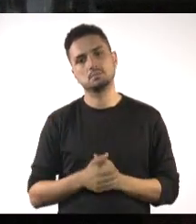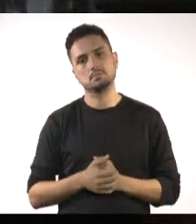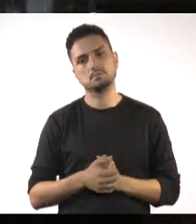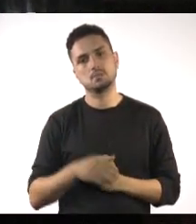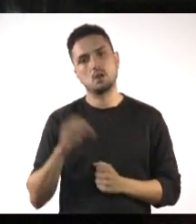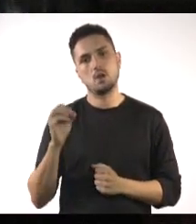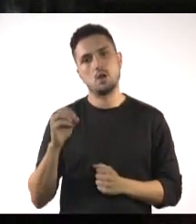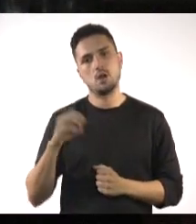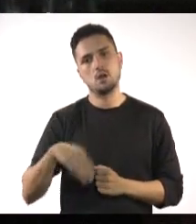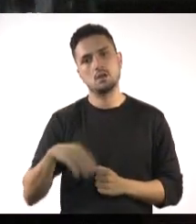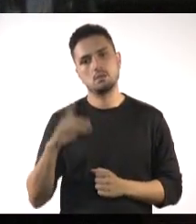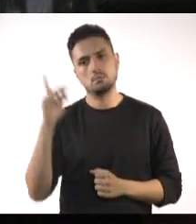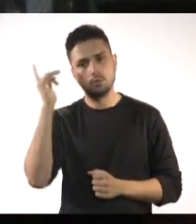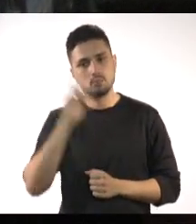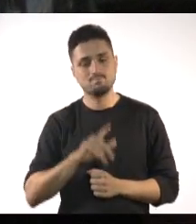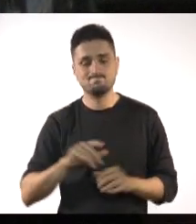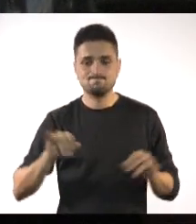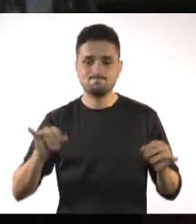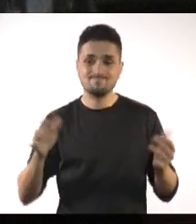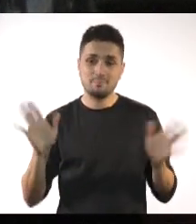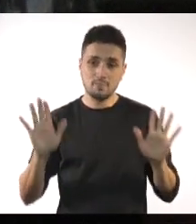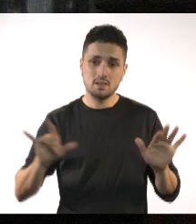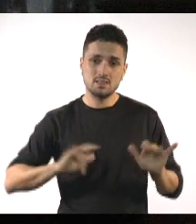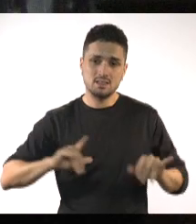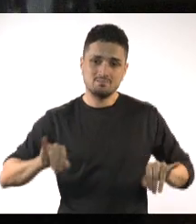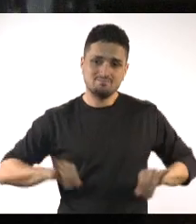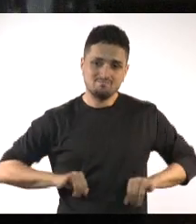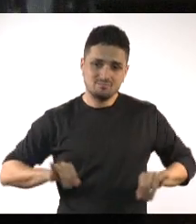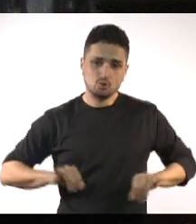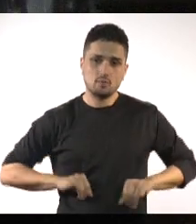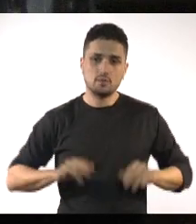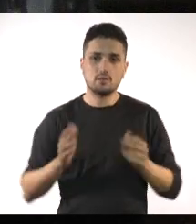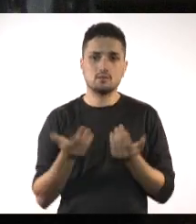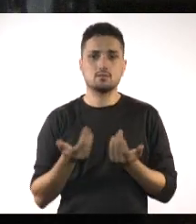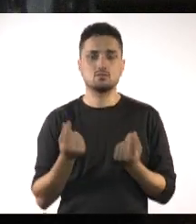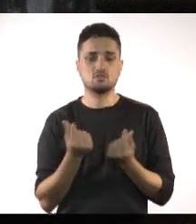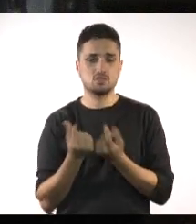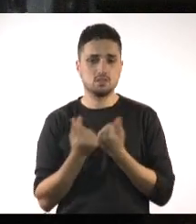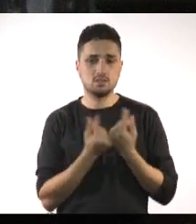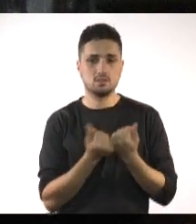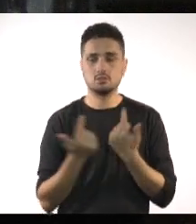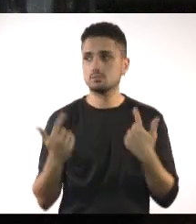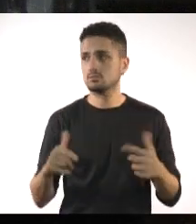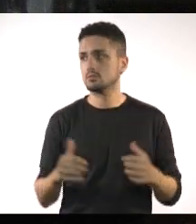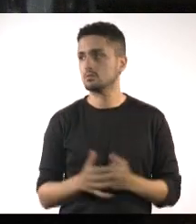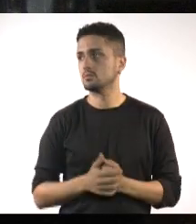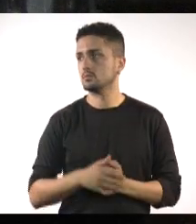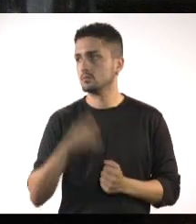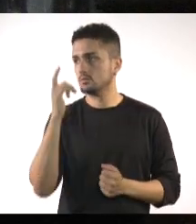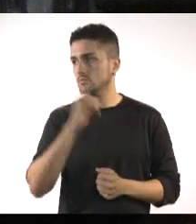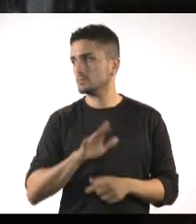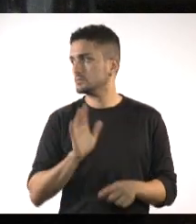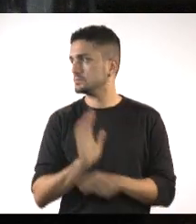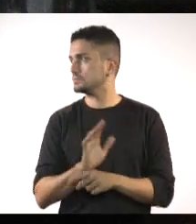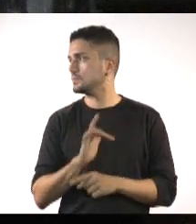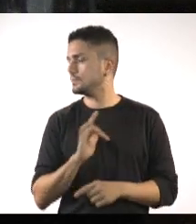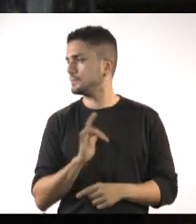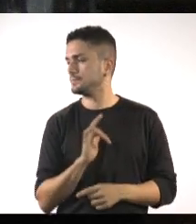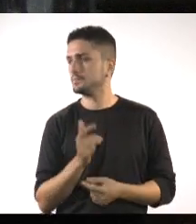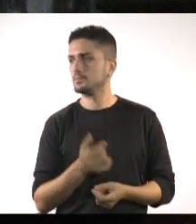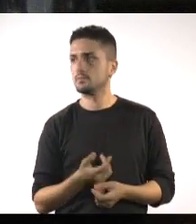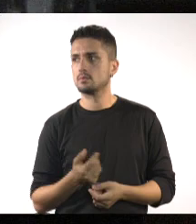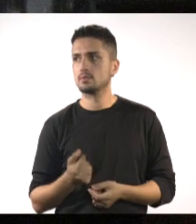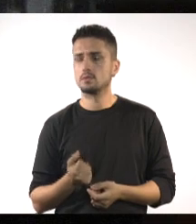OMs passam por necessidades, né, também financeiras, de poder custear a parte que cabe a eles, como é